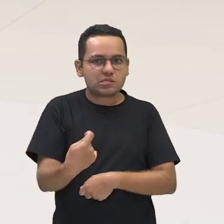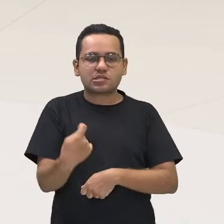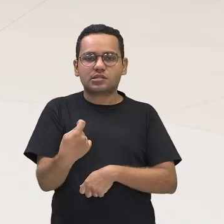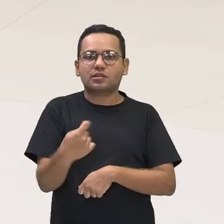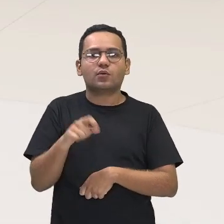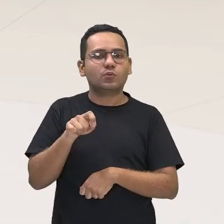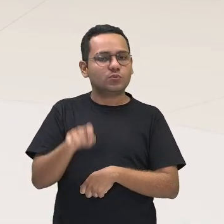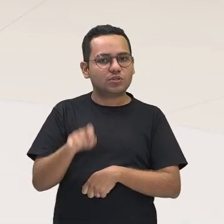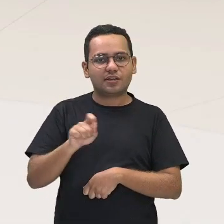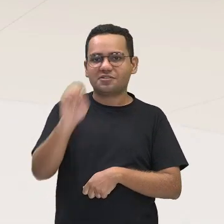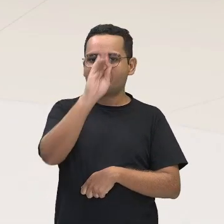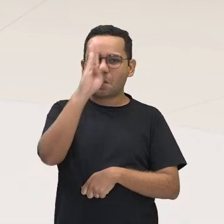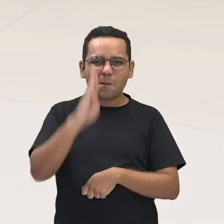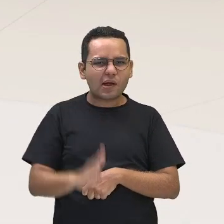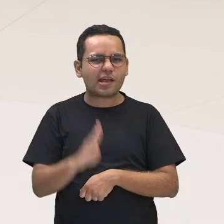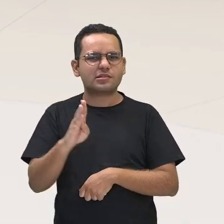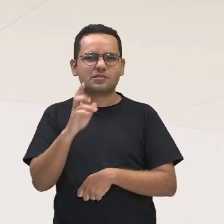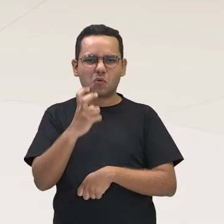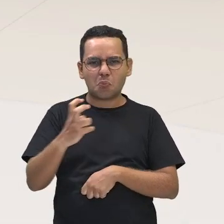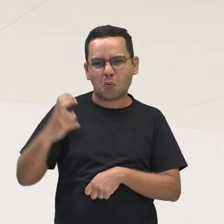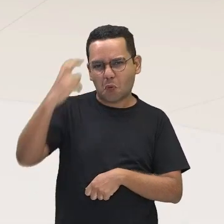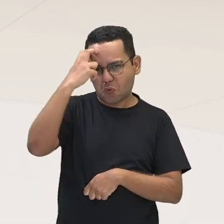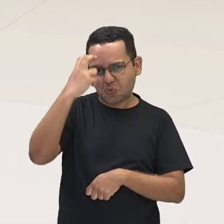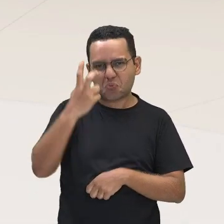faz o Brasil ser um país